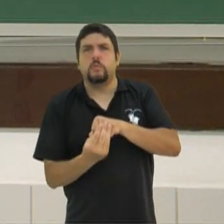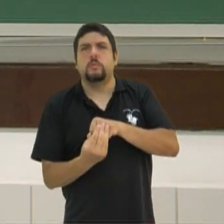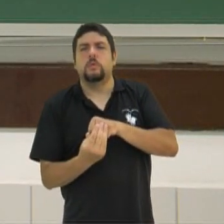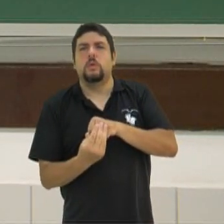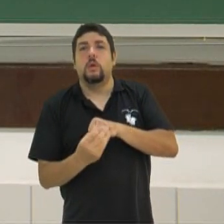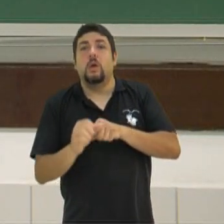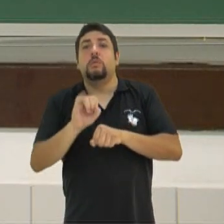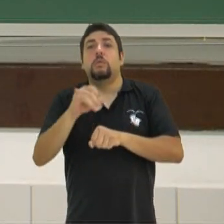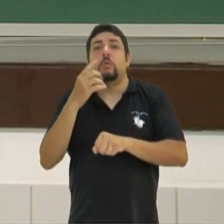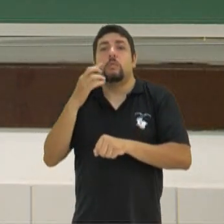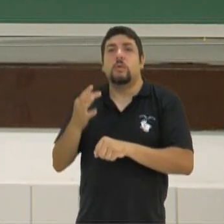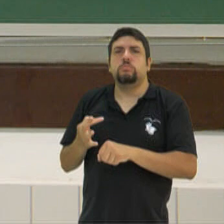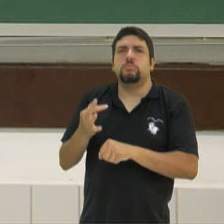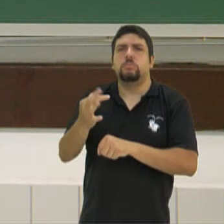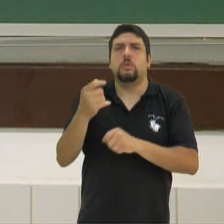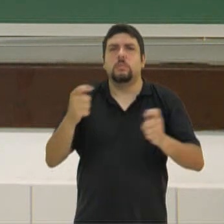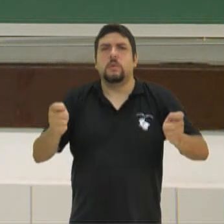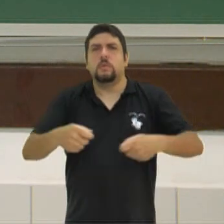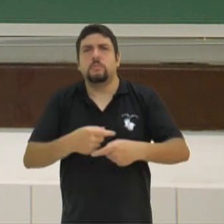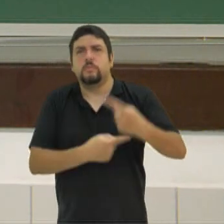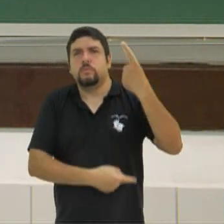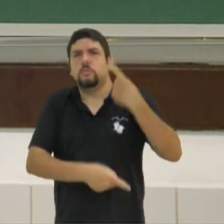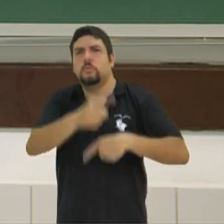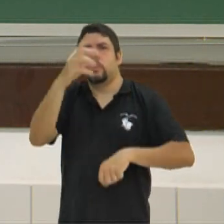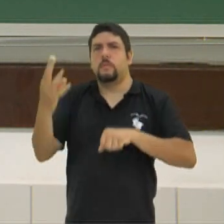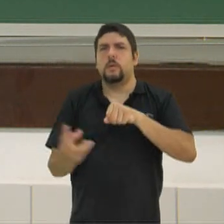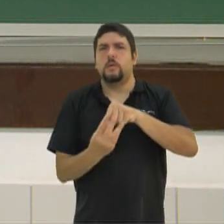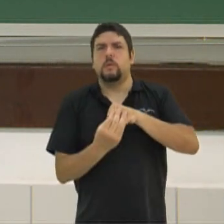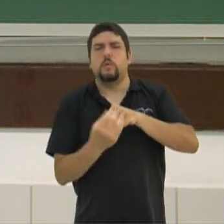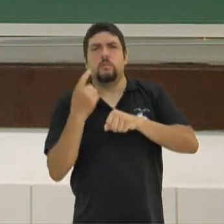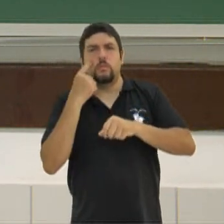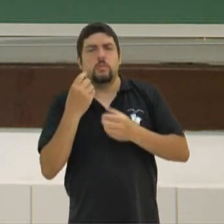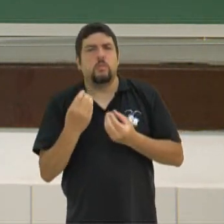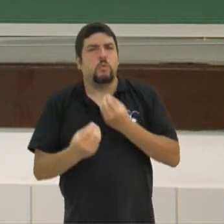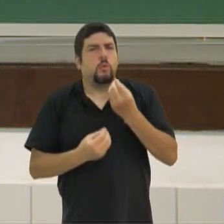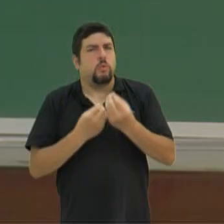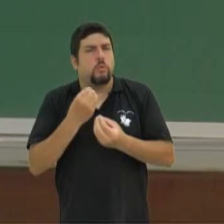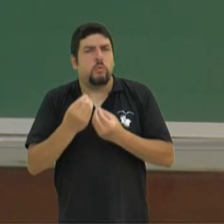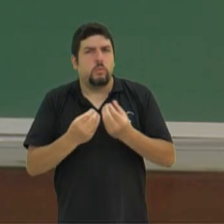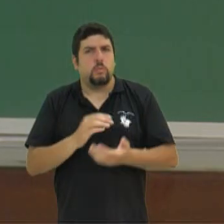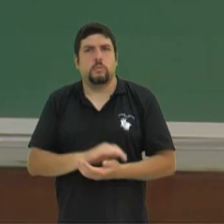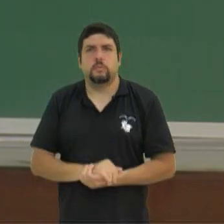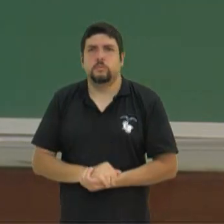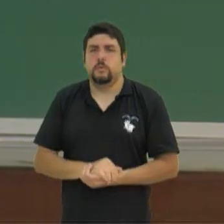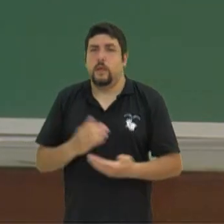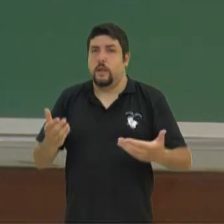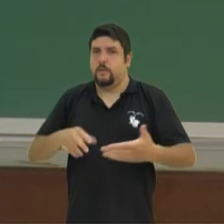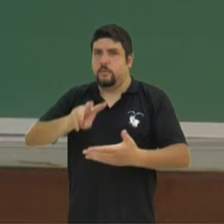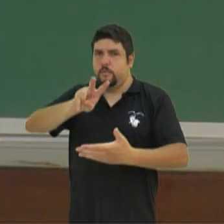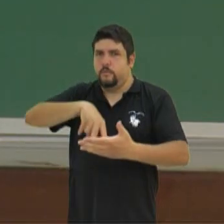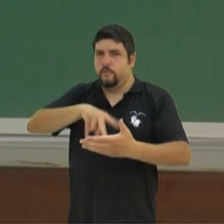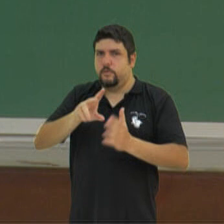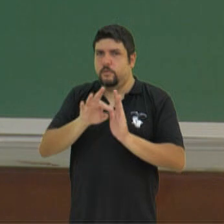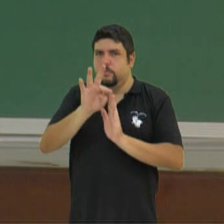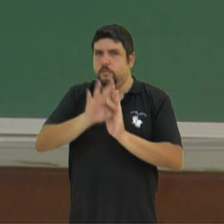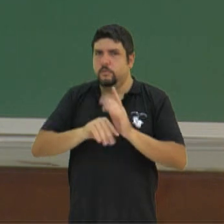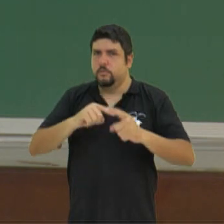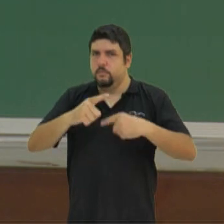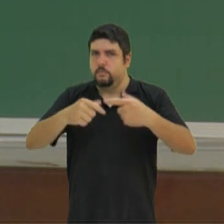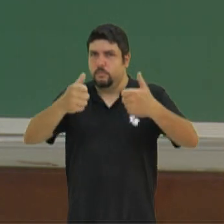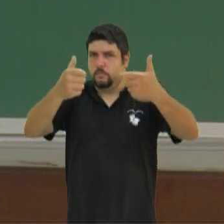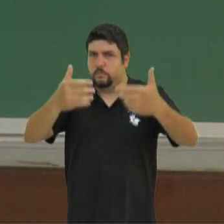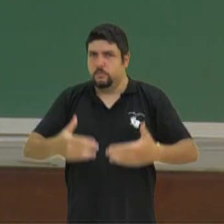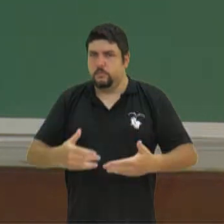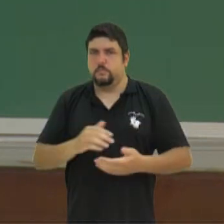um conhecimento mais seguro, mais rigoroso. Vamos à leitura do texto e aí a gente já comenta um pouquinho melhor